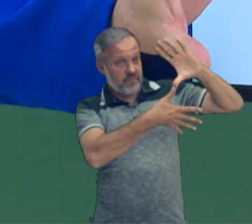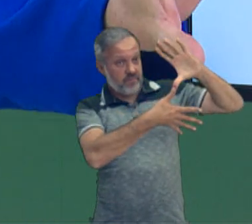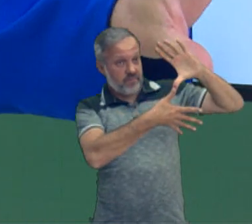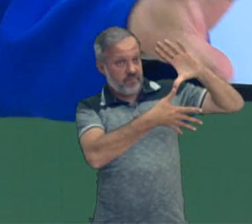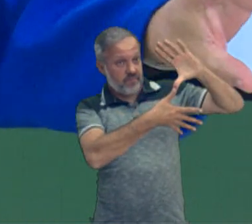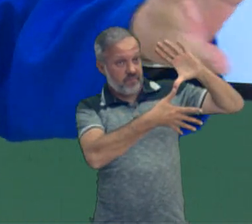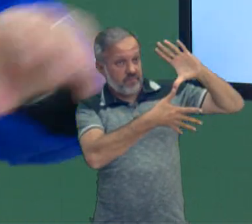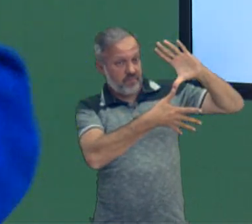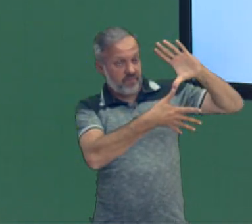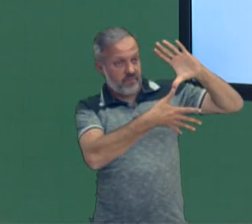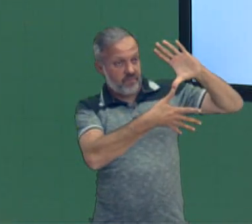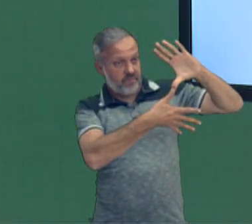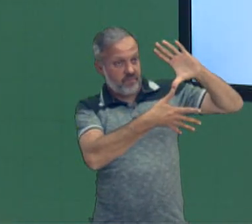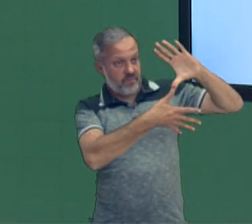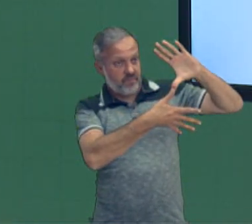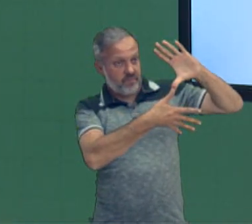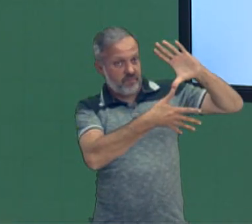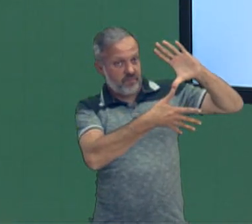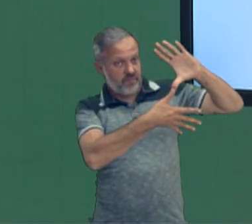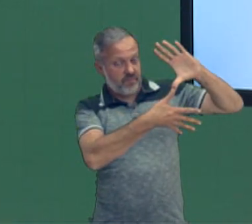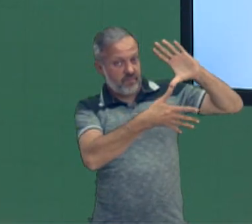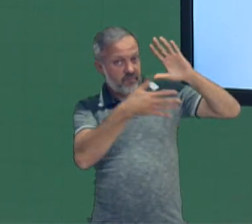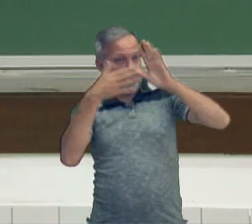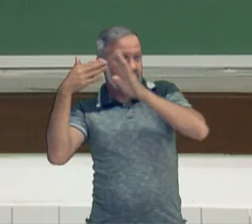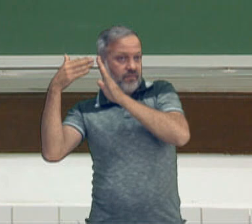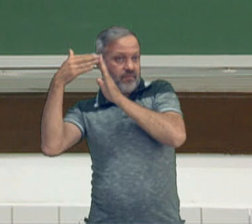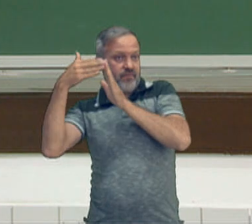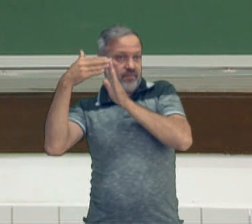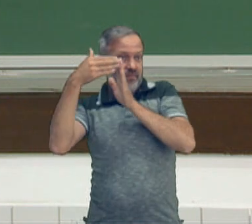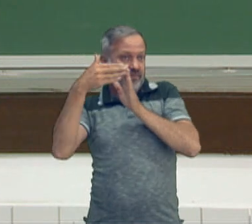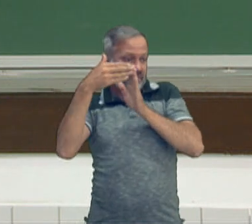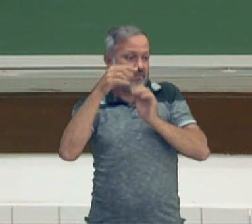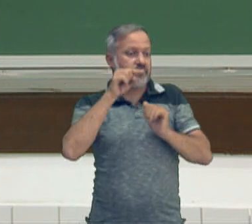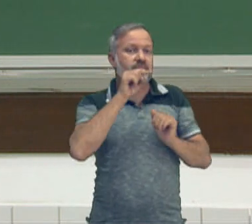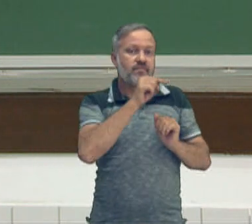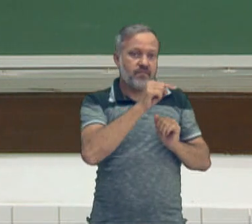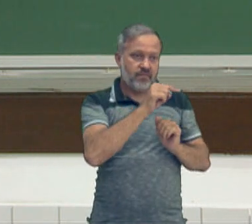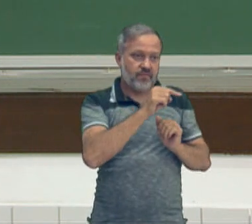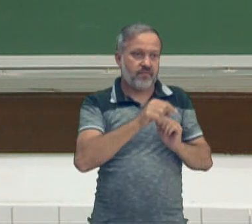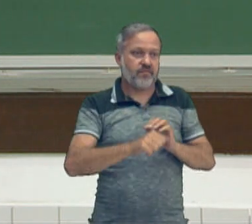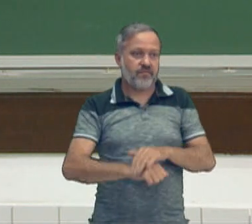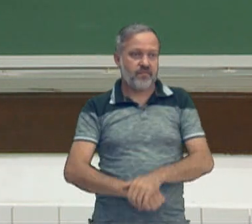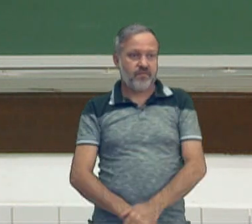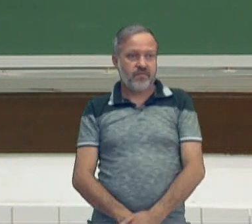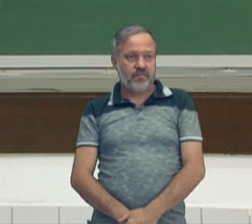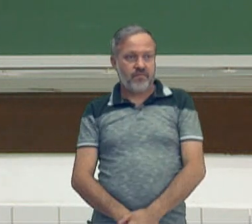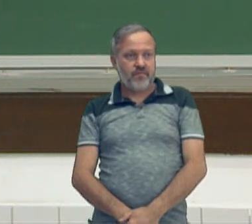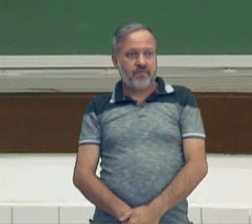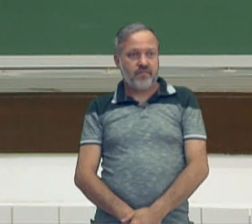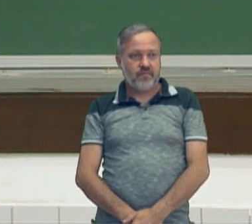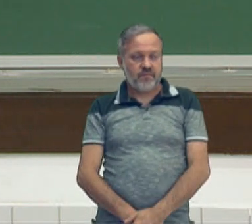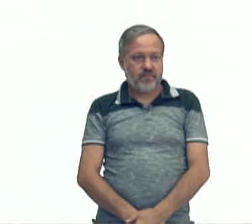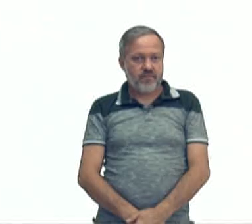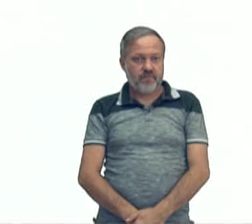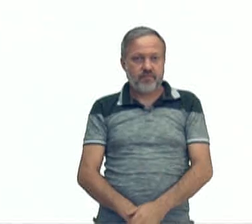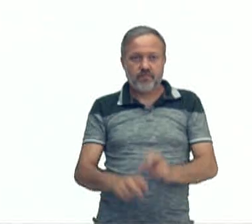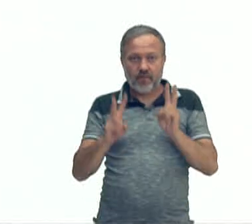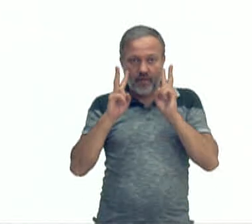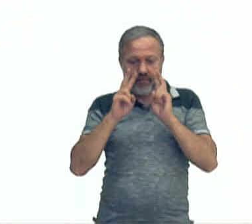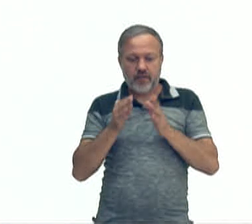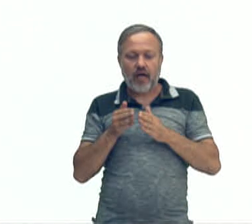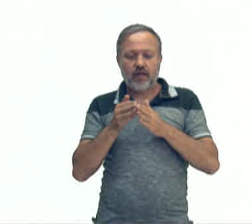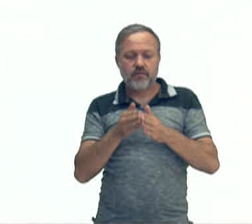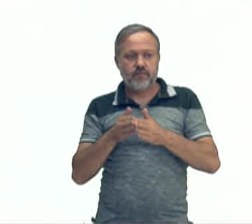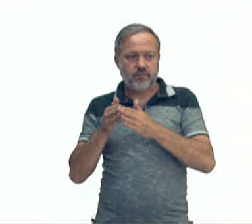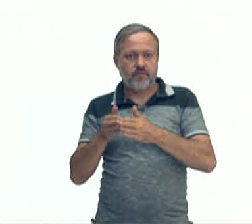vão focar todo o seu espaço naquele lugar, beleza? E aí as embarcações começam a